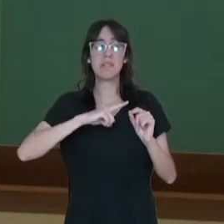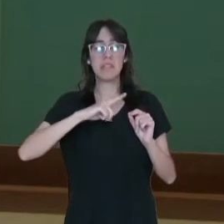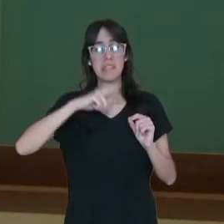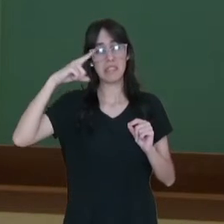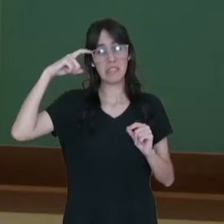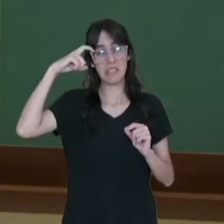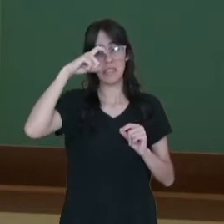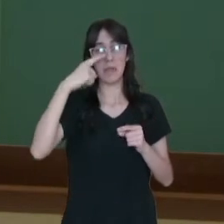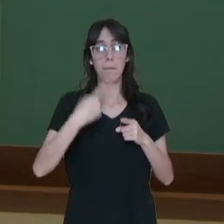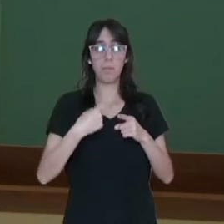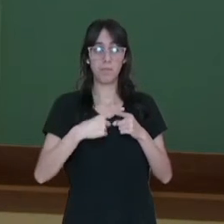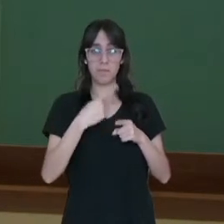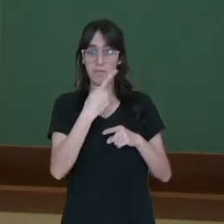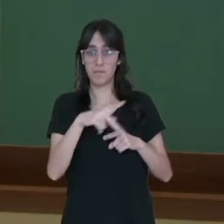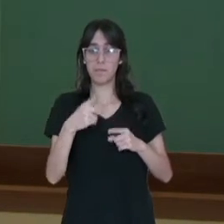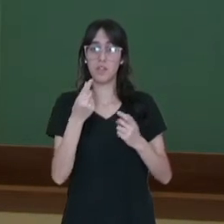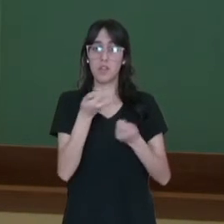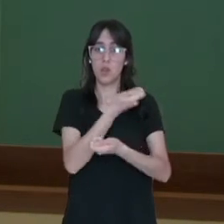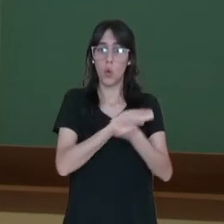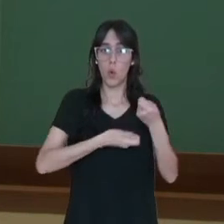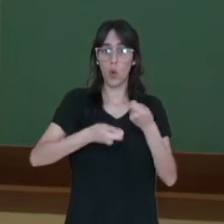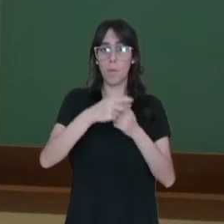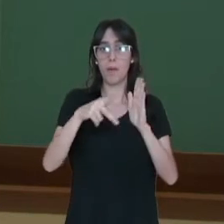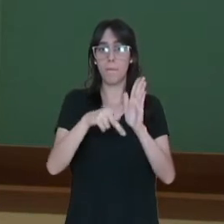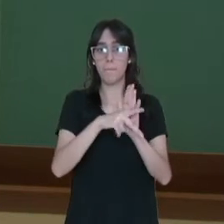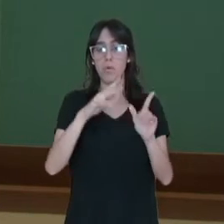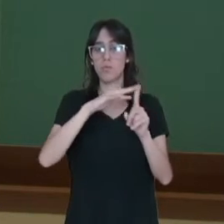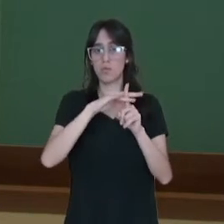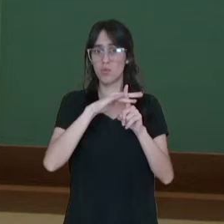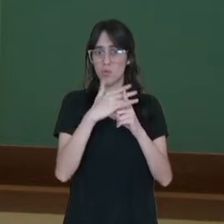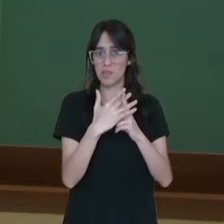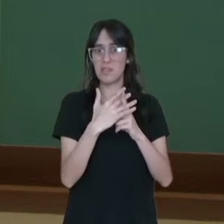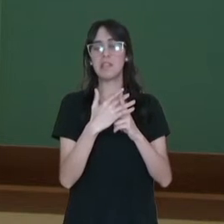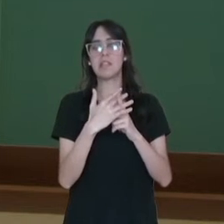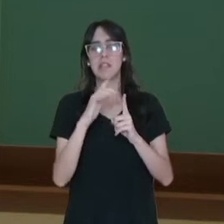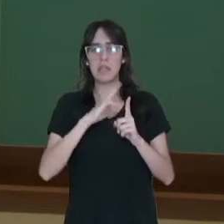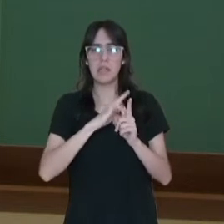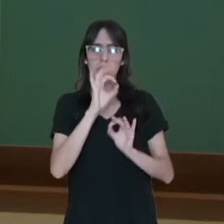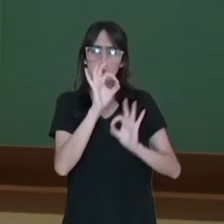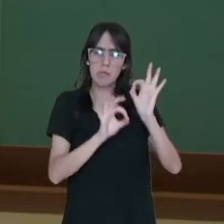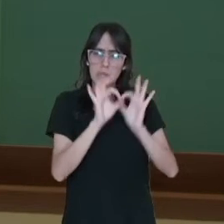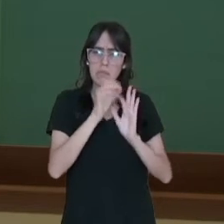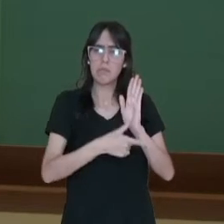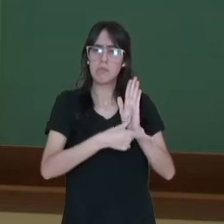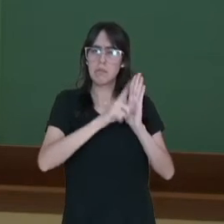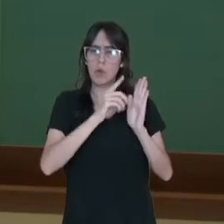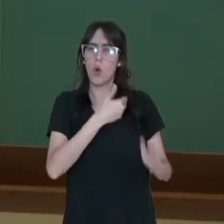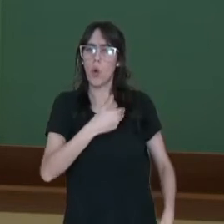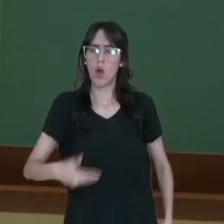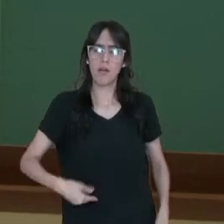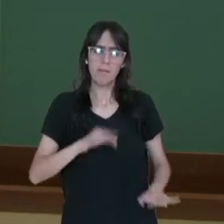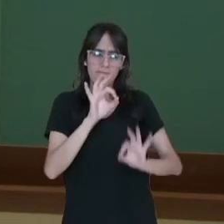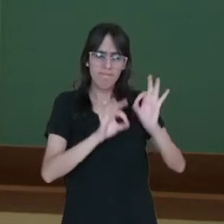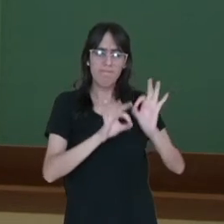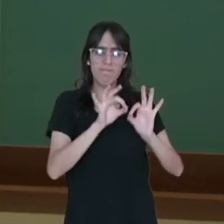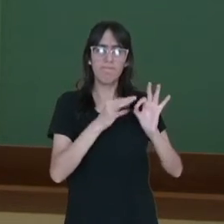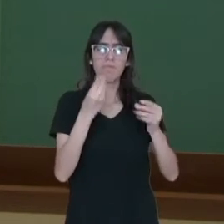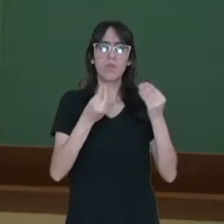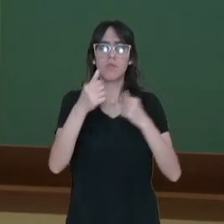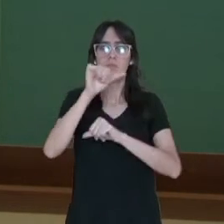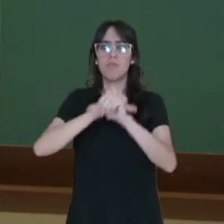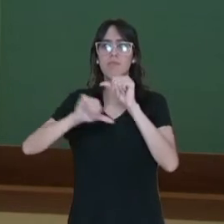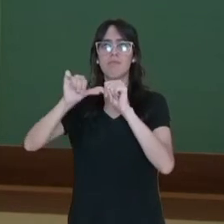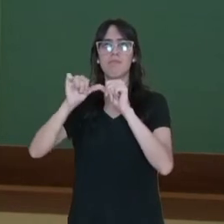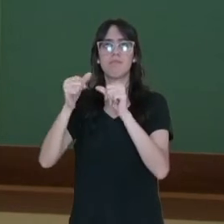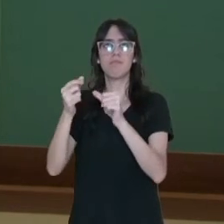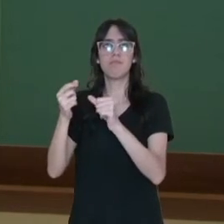economia totalmente socialista, planificada, planejada anteriormente pelo governo, para uma economia de